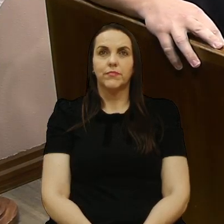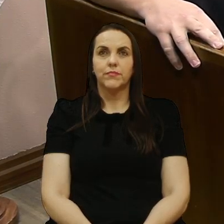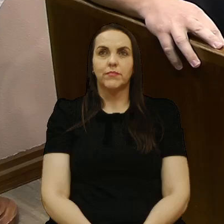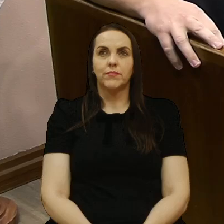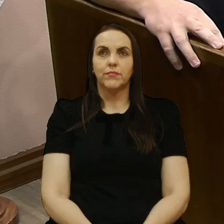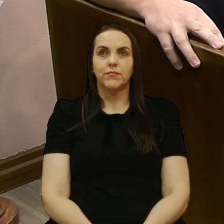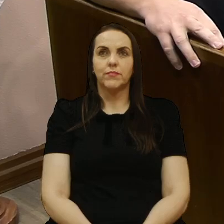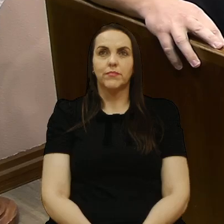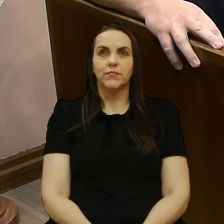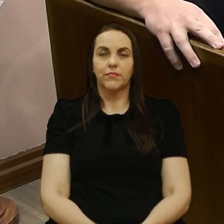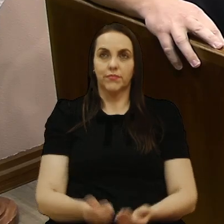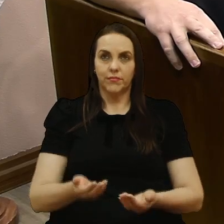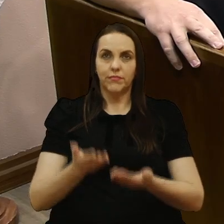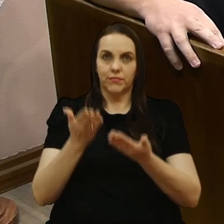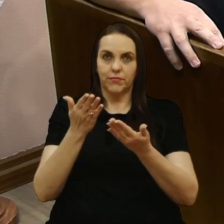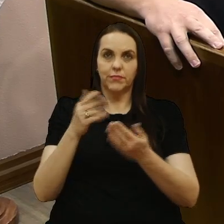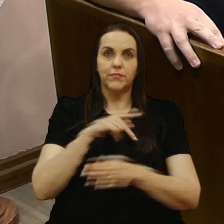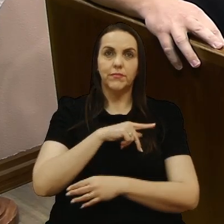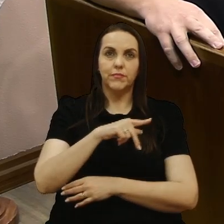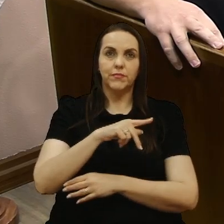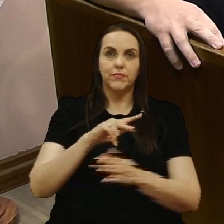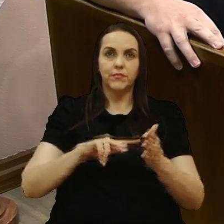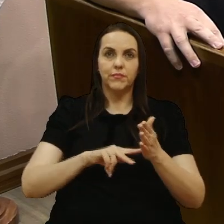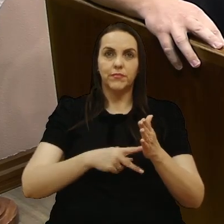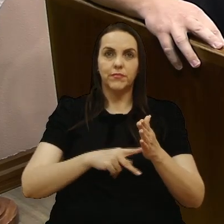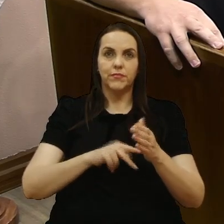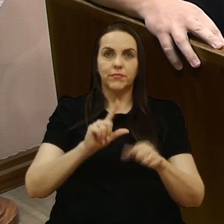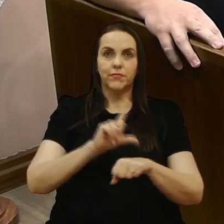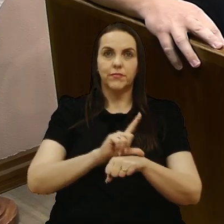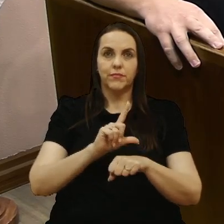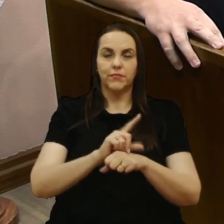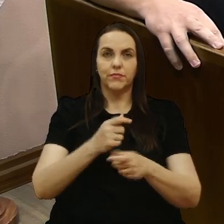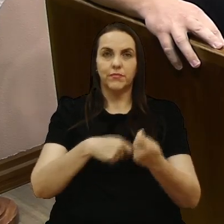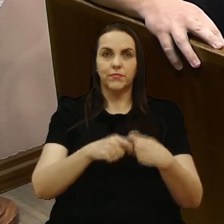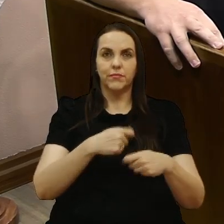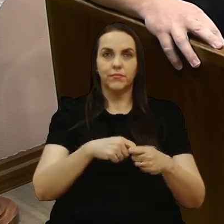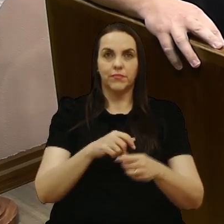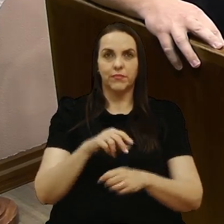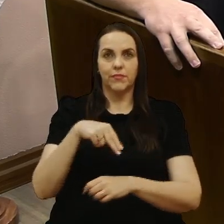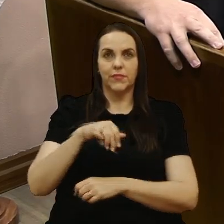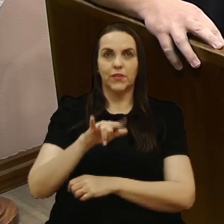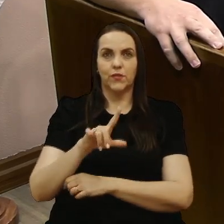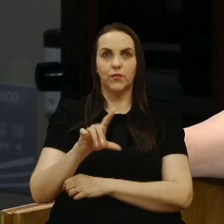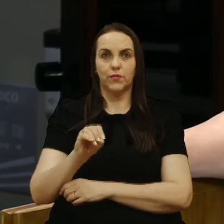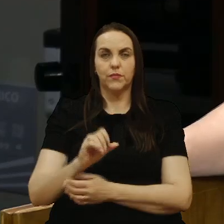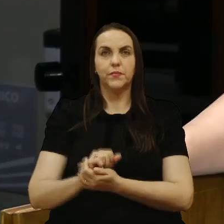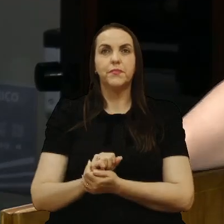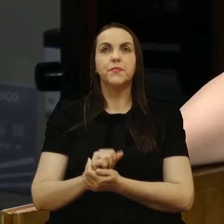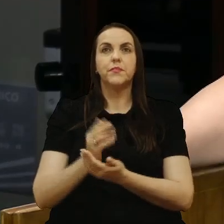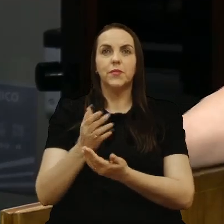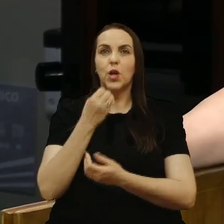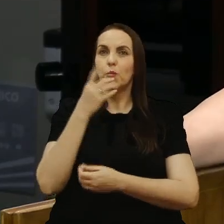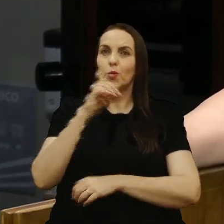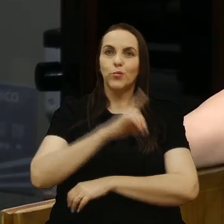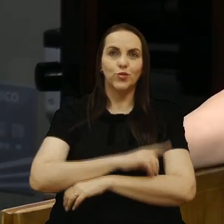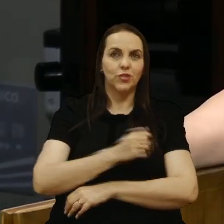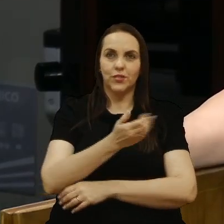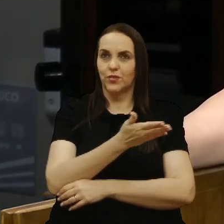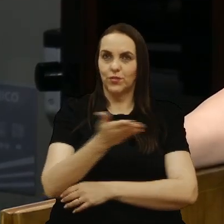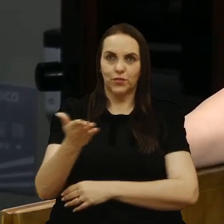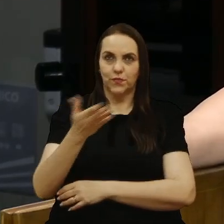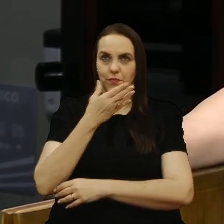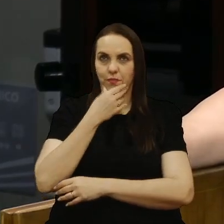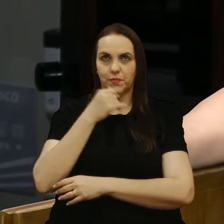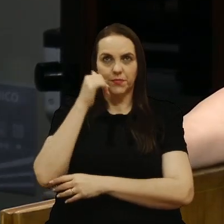Com a palavra, presidente do Sindicomerciários, Nilvo. Bom dia a todos e todas.